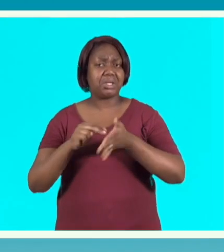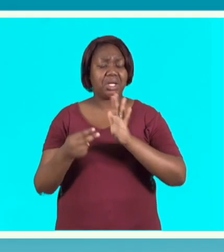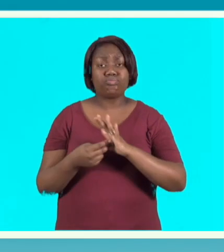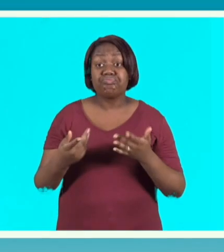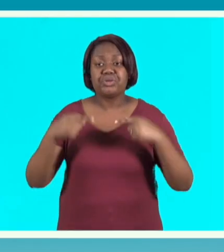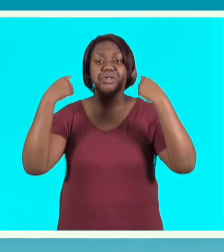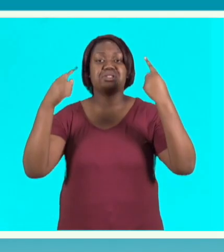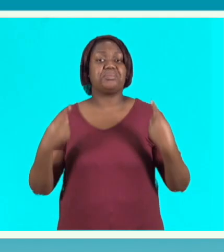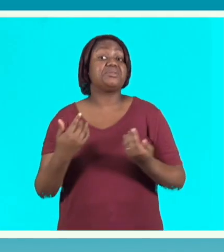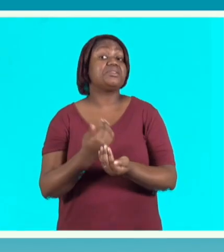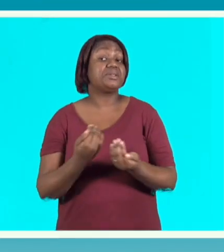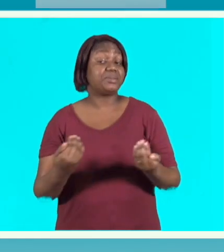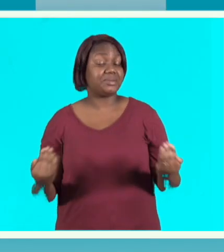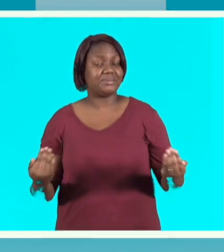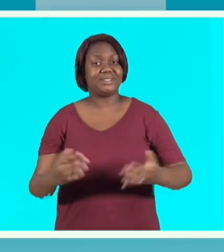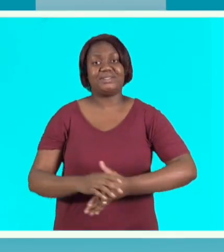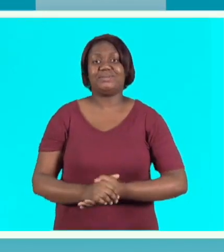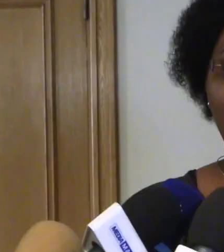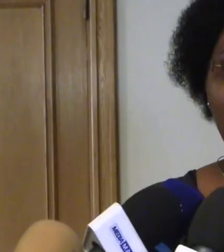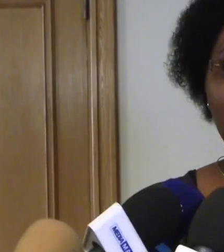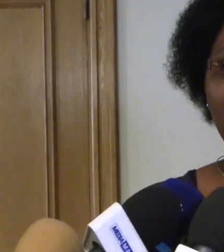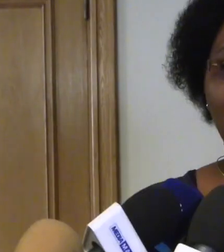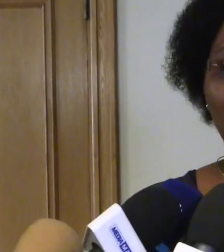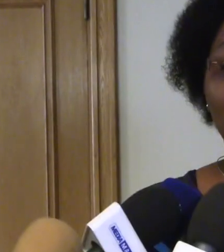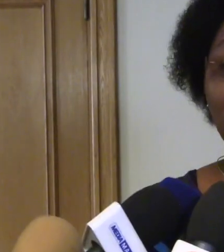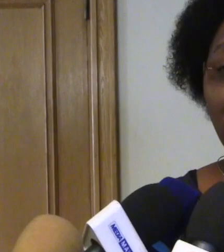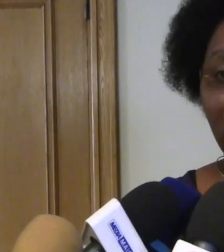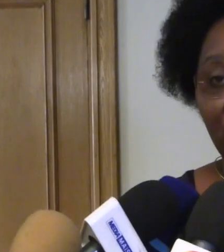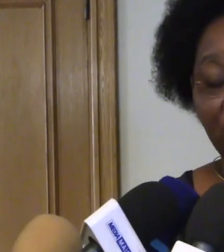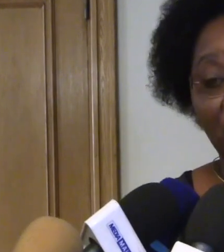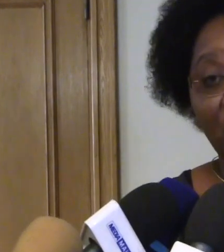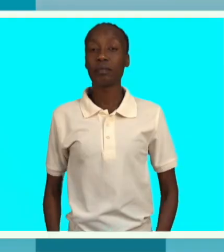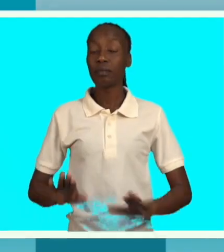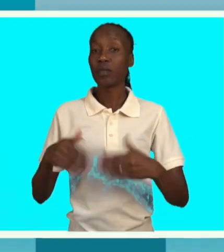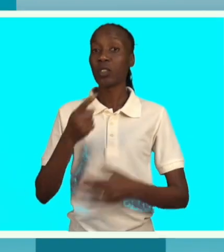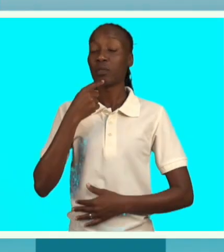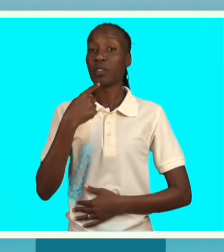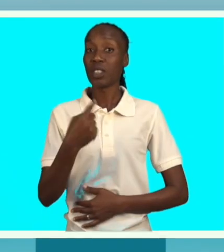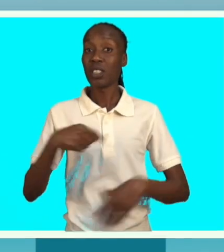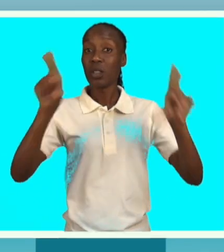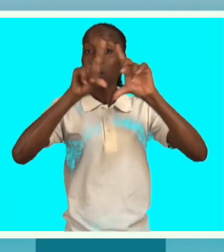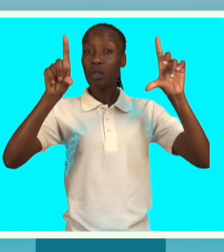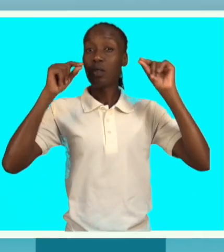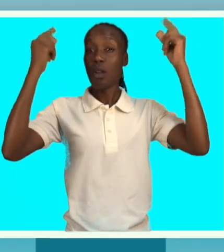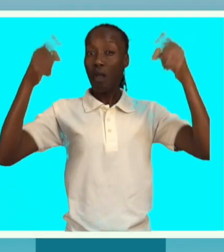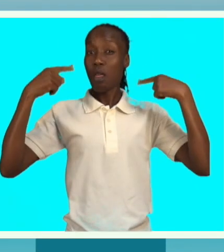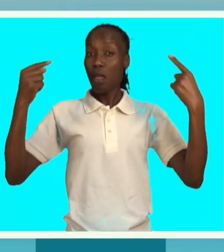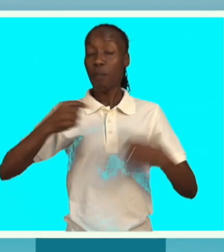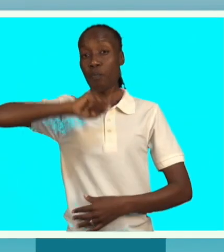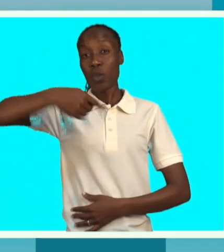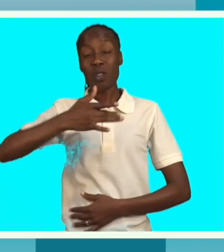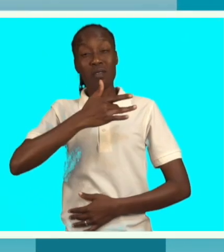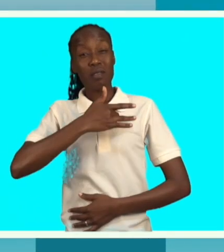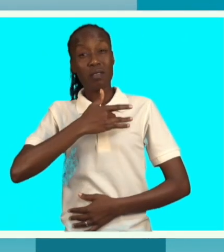plano de combate aos casamentos prematuros já está a surtir resultados. No que refere a redução dos casamentos prematuros, nós